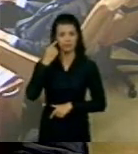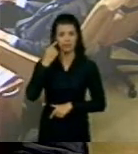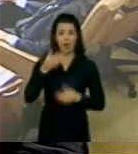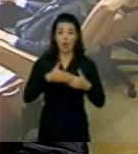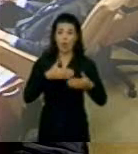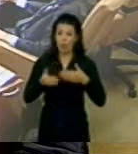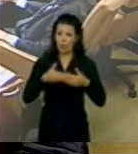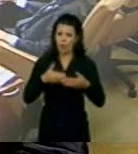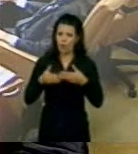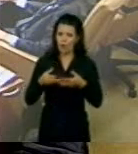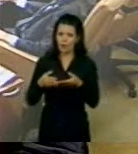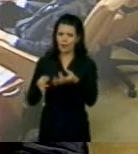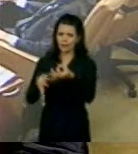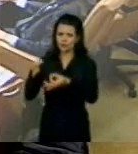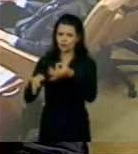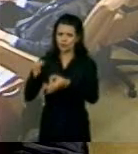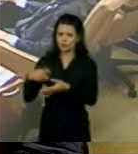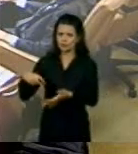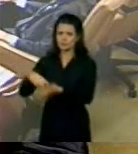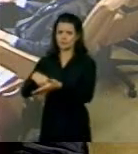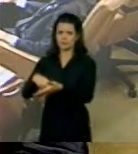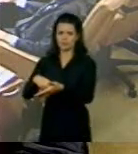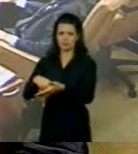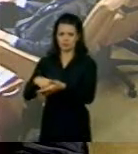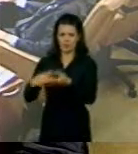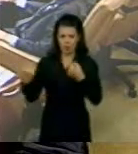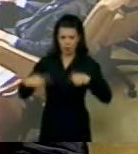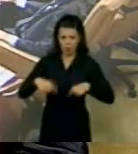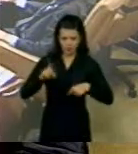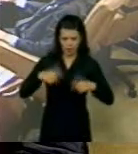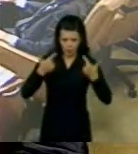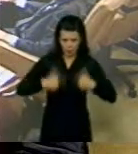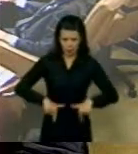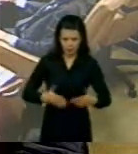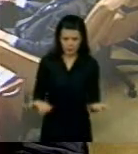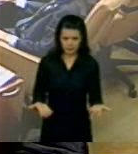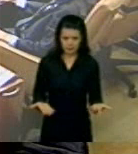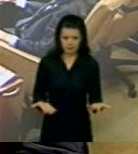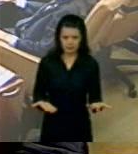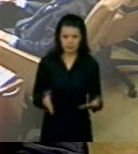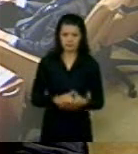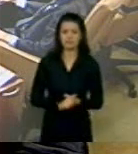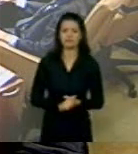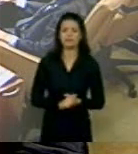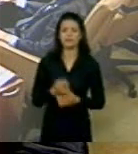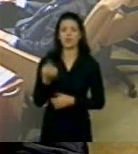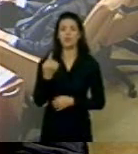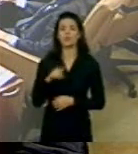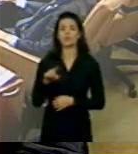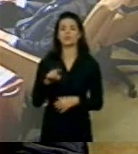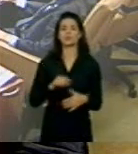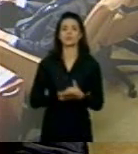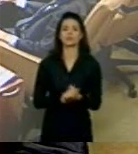medida judicial que importe o afastamento do parlamentar de sua função institucional. E sétimo, por derradeiro, que